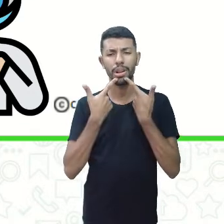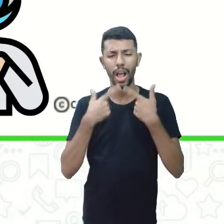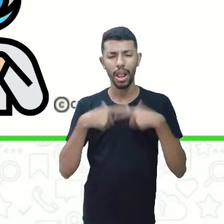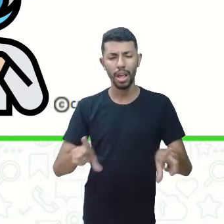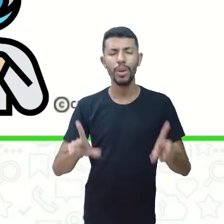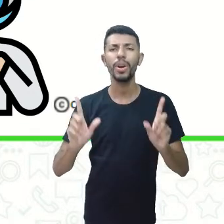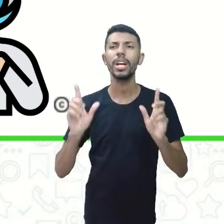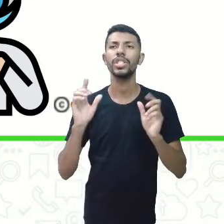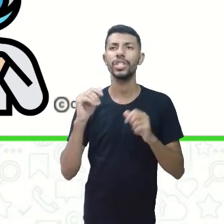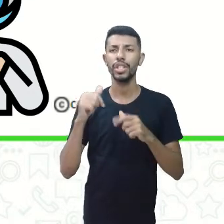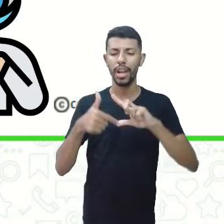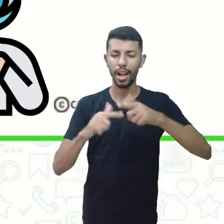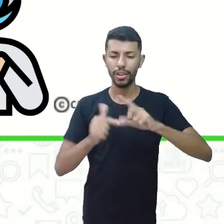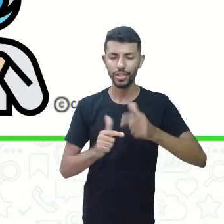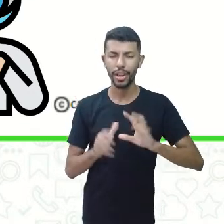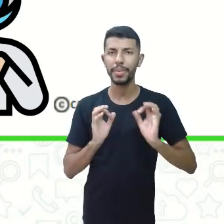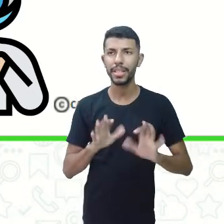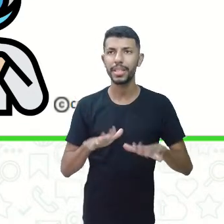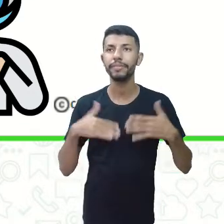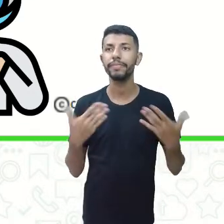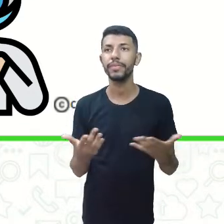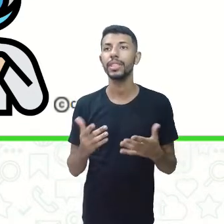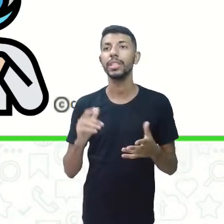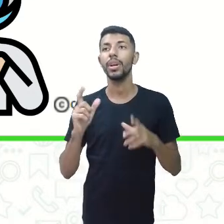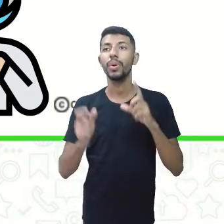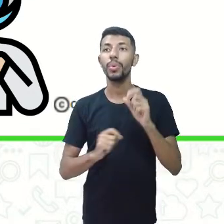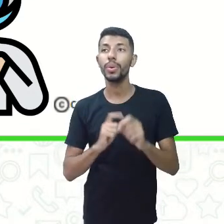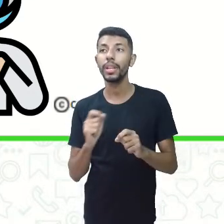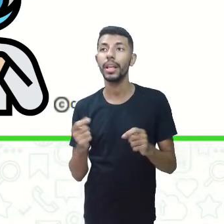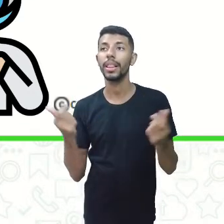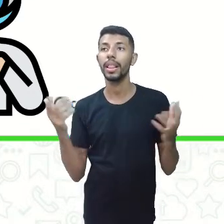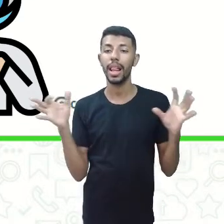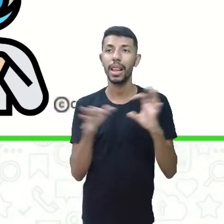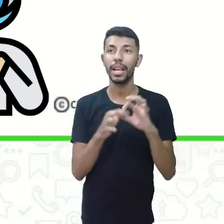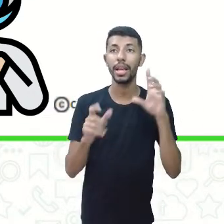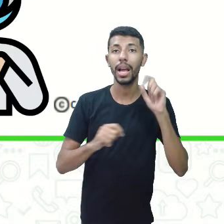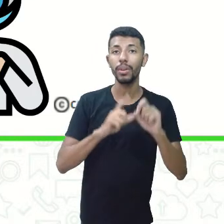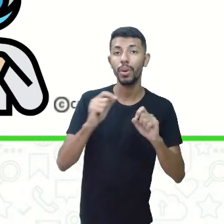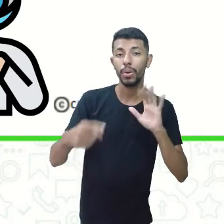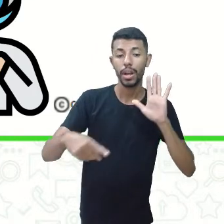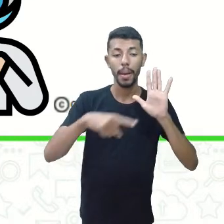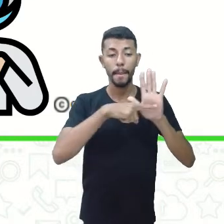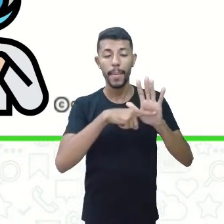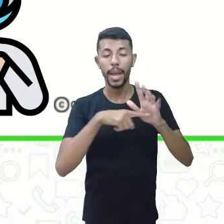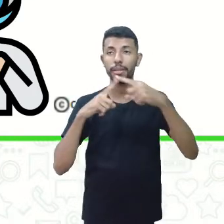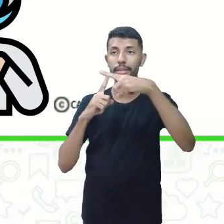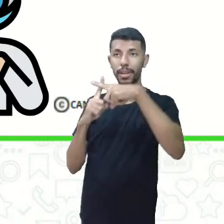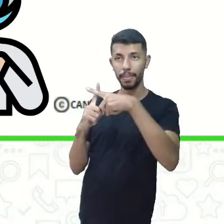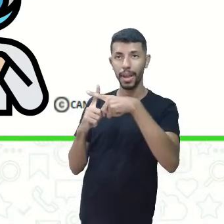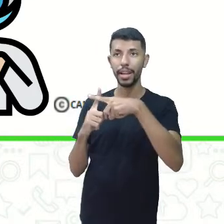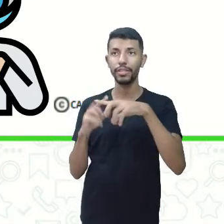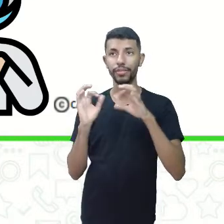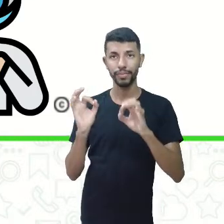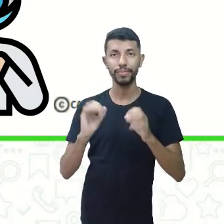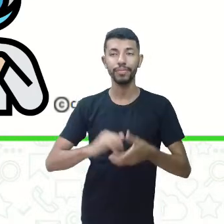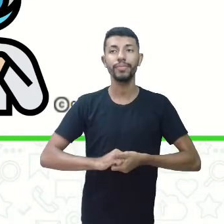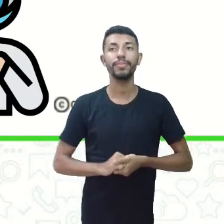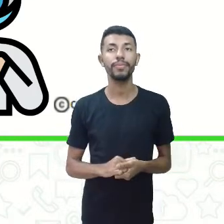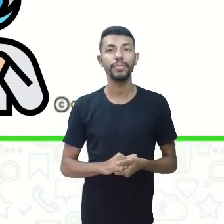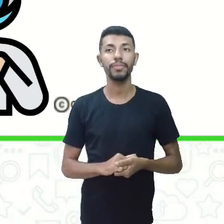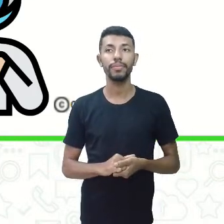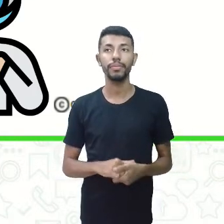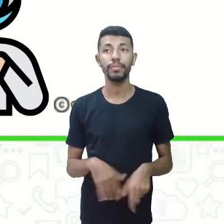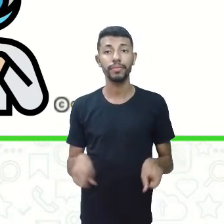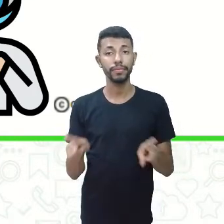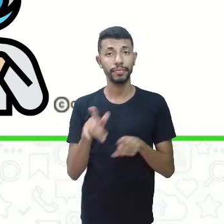termos, eles estão relacionados aos sinais ou às operações de menos e mais, subtração e adição.